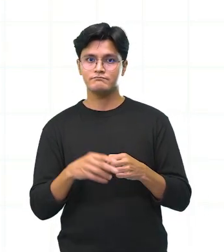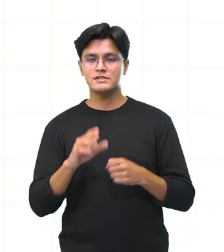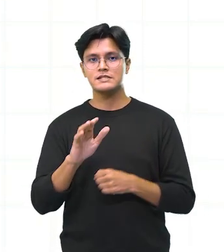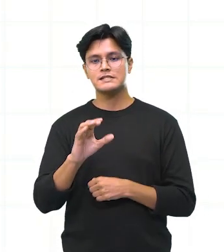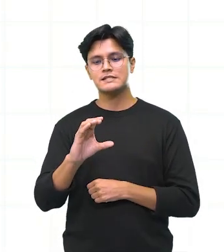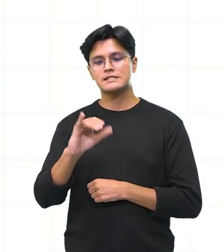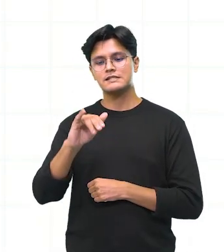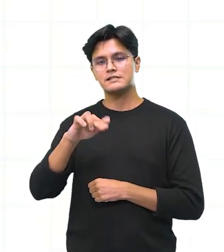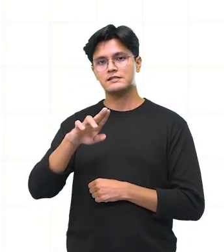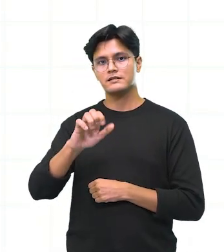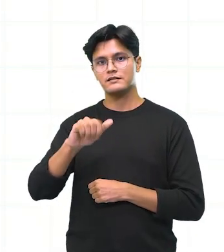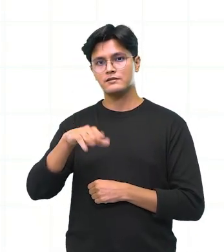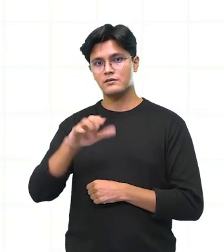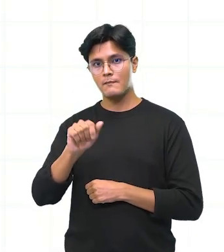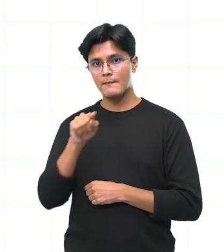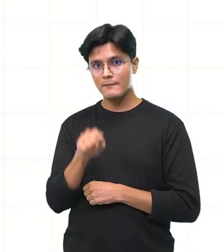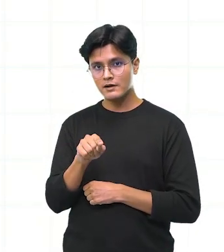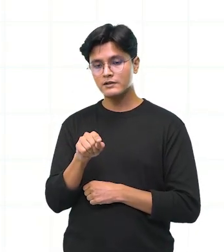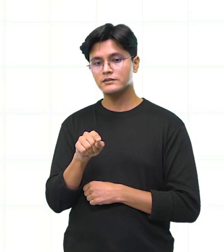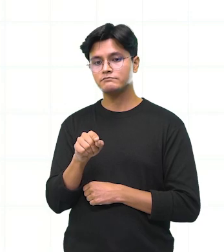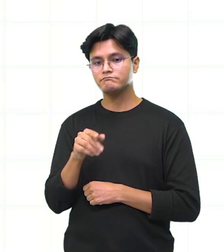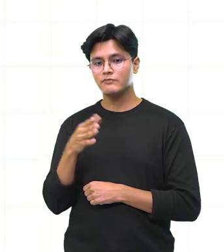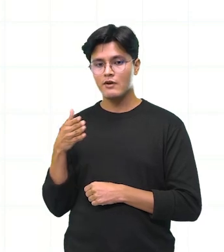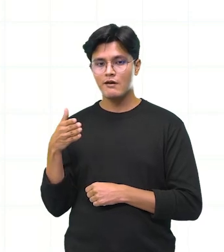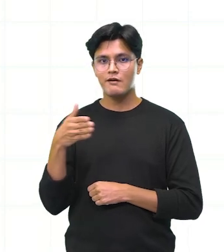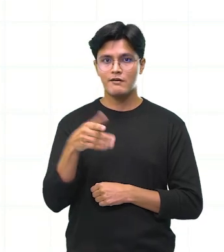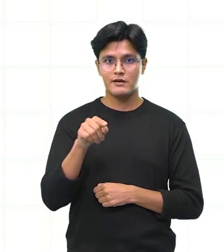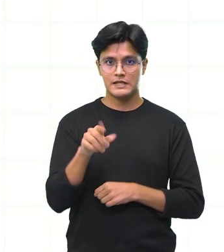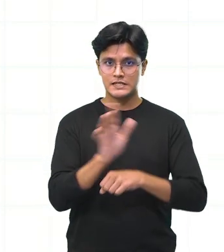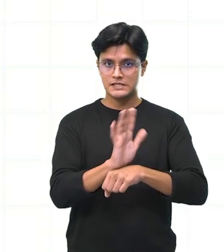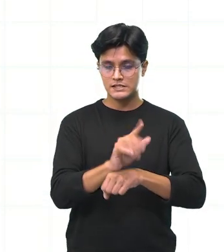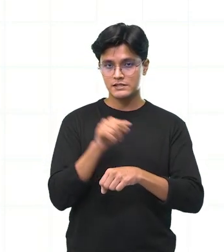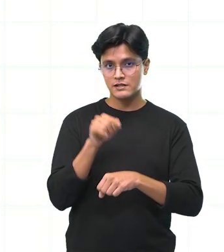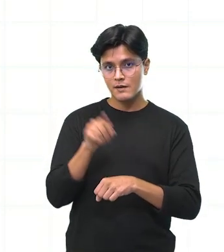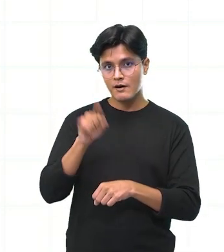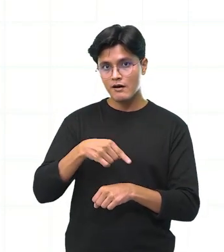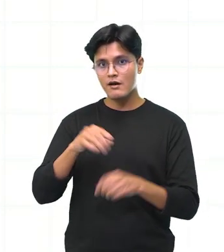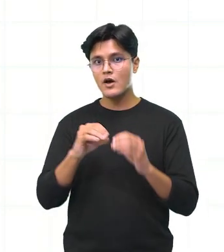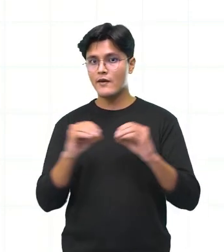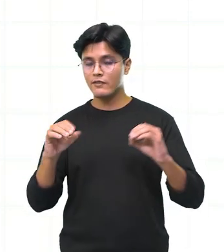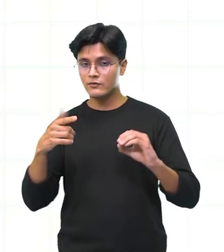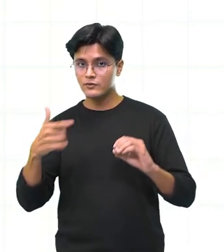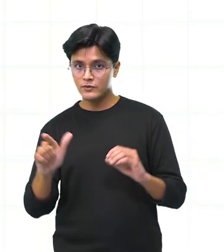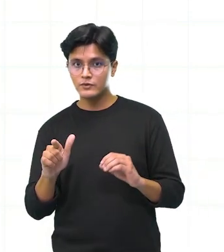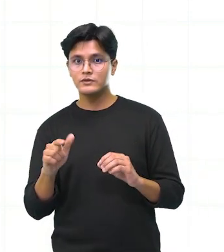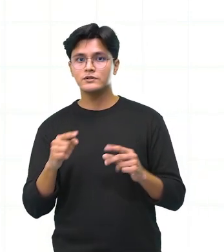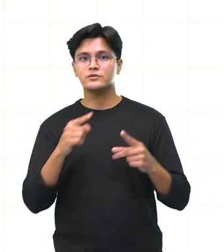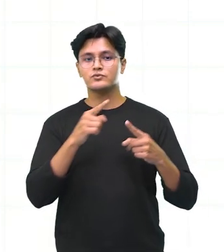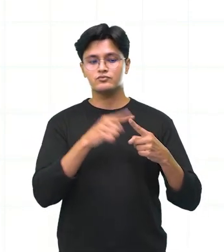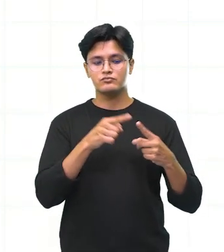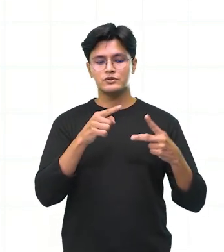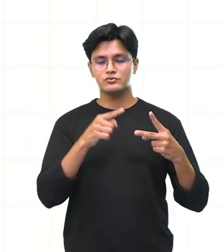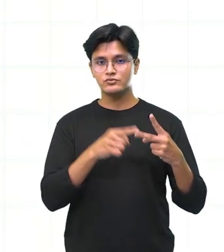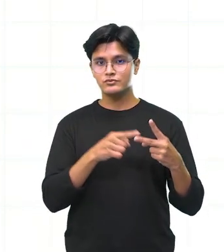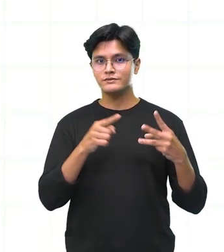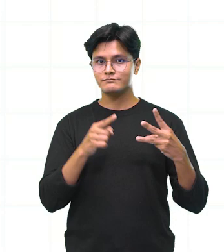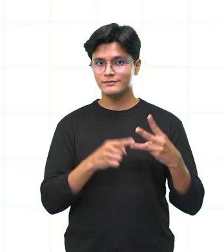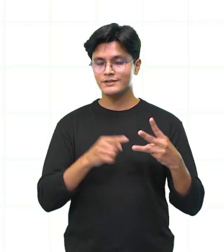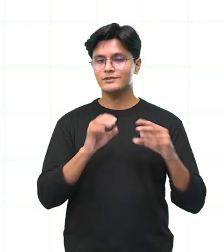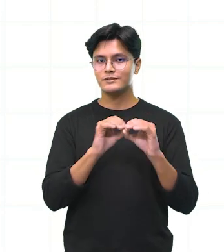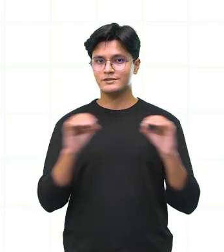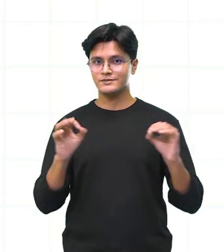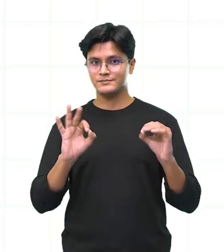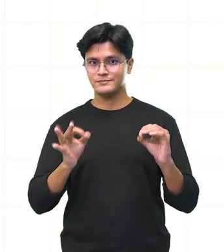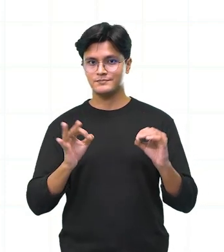outra oração. E ouvir música, outra oração. Então, uma oração, duas orações, três